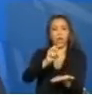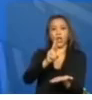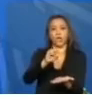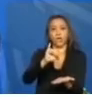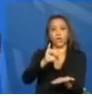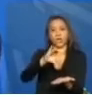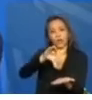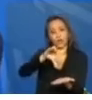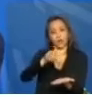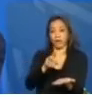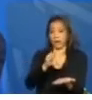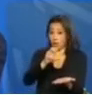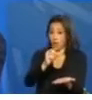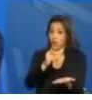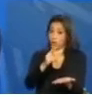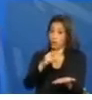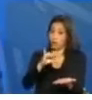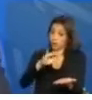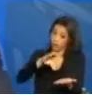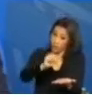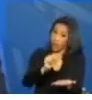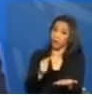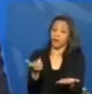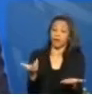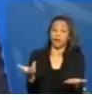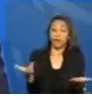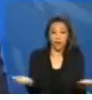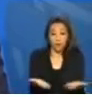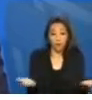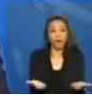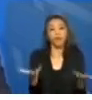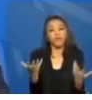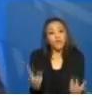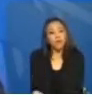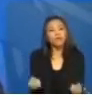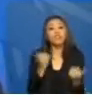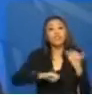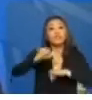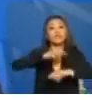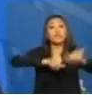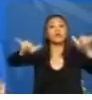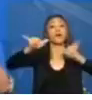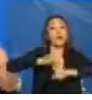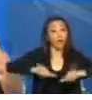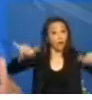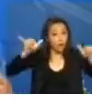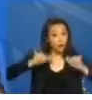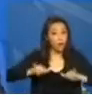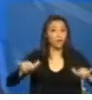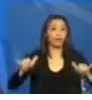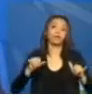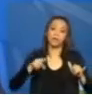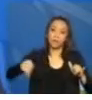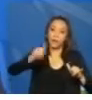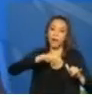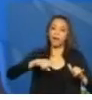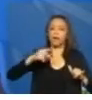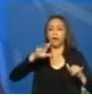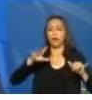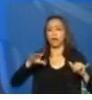vamos iniciar agora um programa de comunicação, né, que a Caixa vai executar, que vai levar com tranquilidade todas